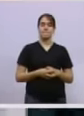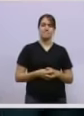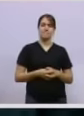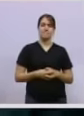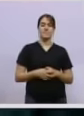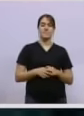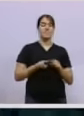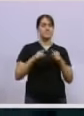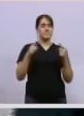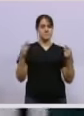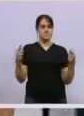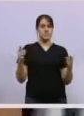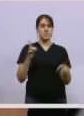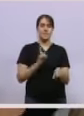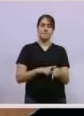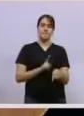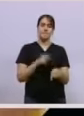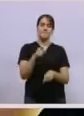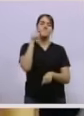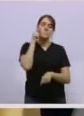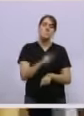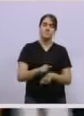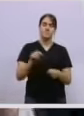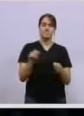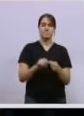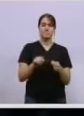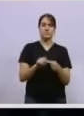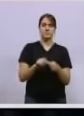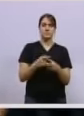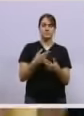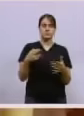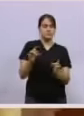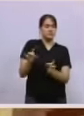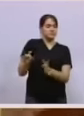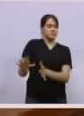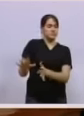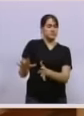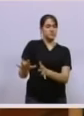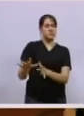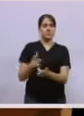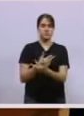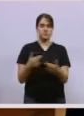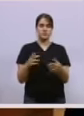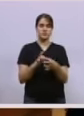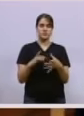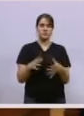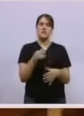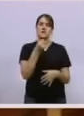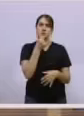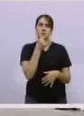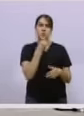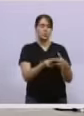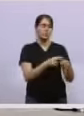Só que, no momento em que você é capaz de fazer uma renúncia, no momento em que você é capaz de deixar de comer um